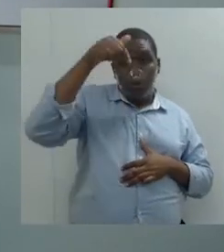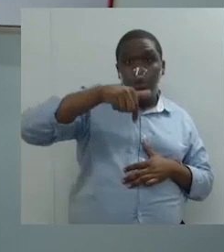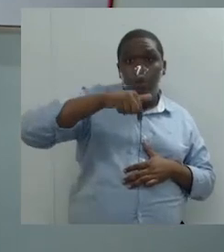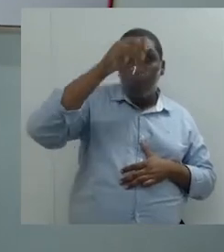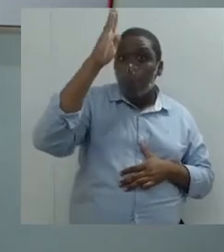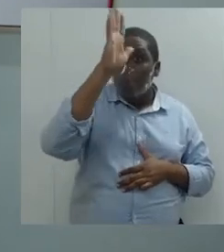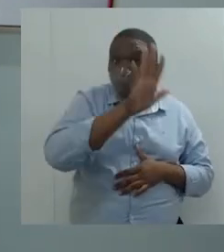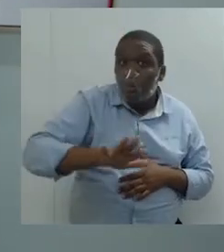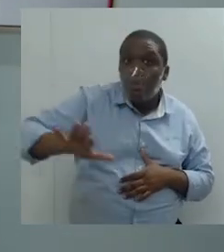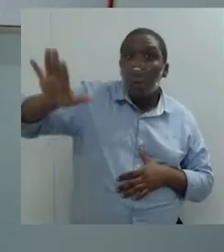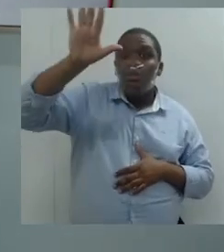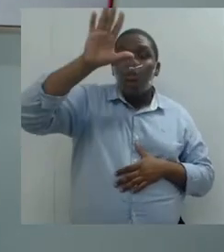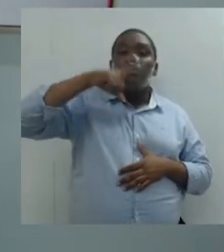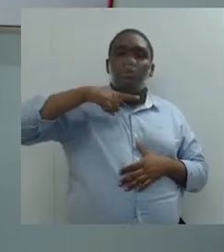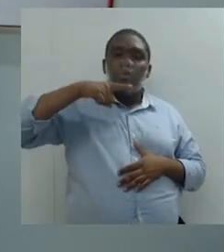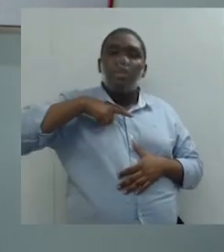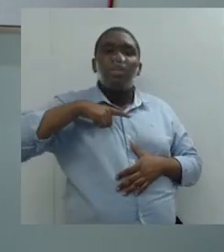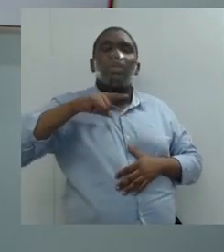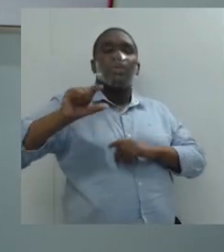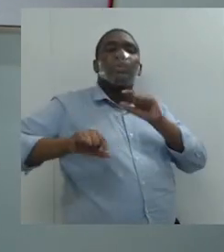ele é dividido em 5 regiões.